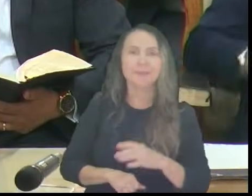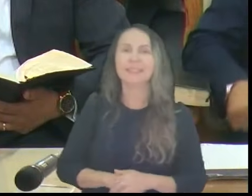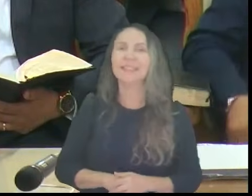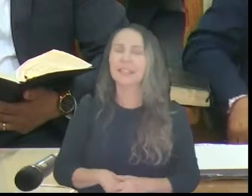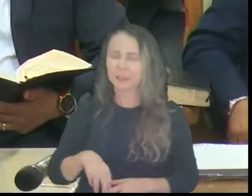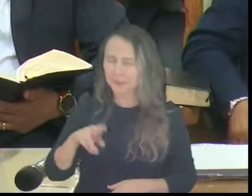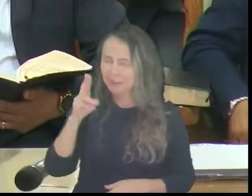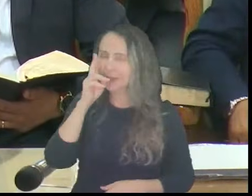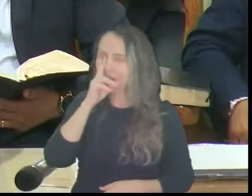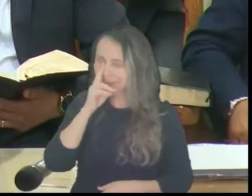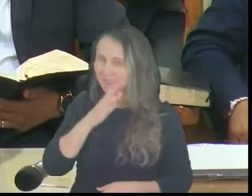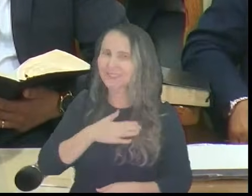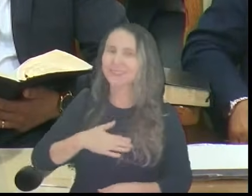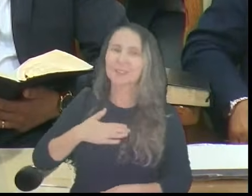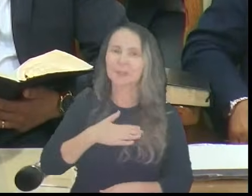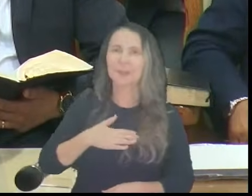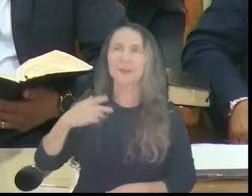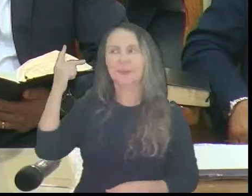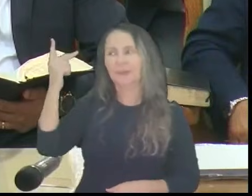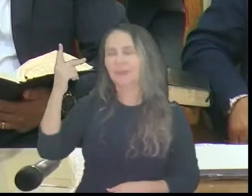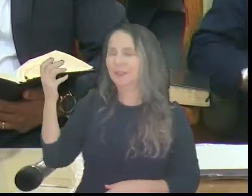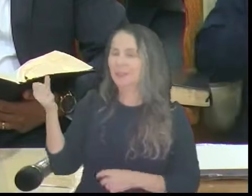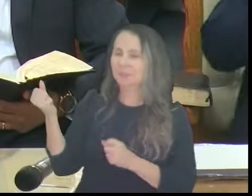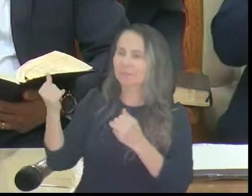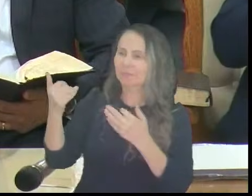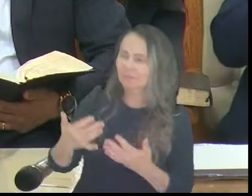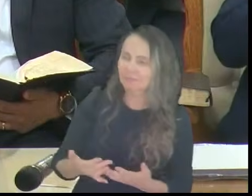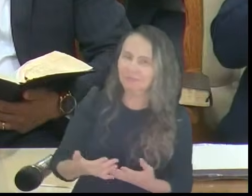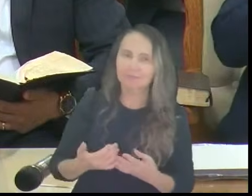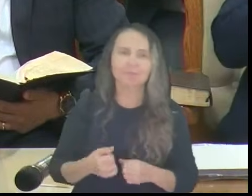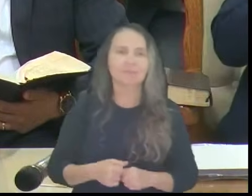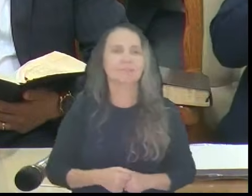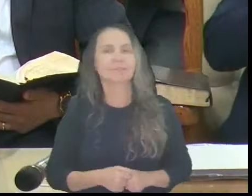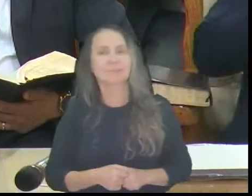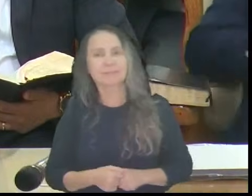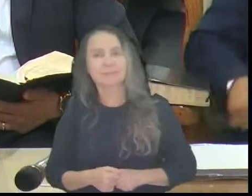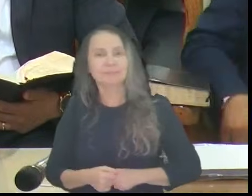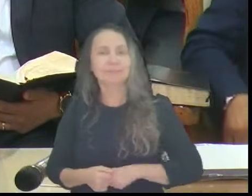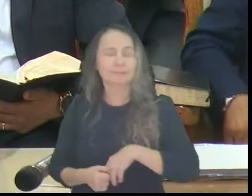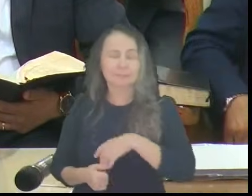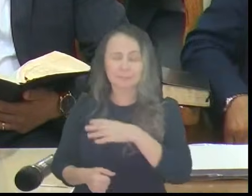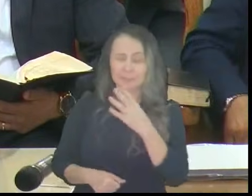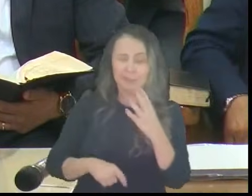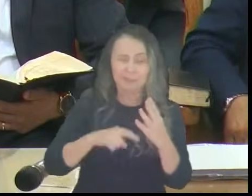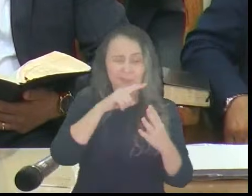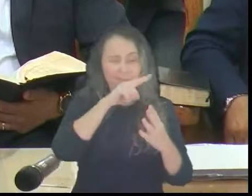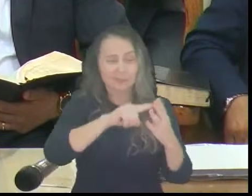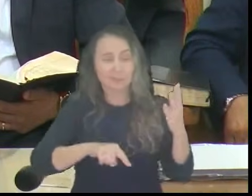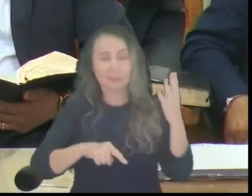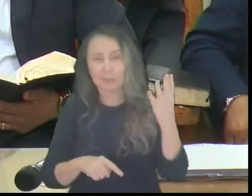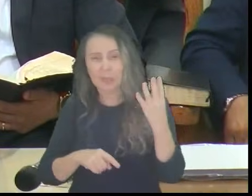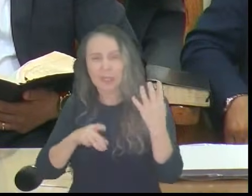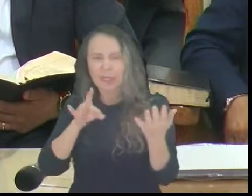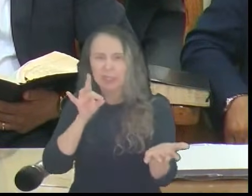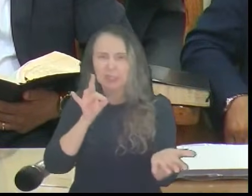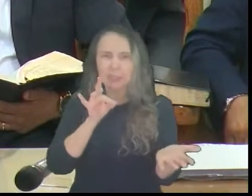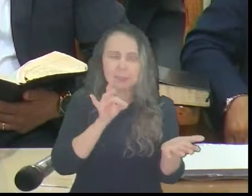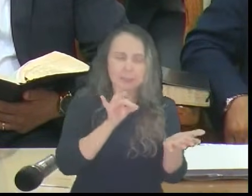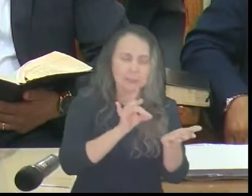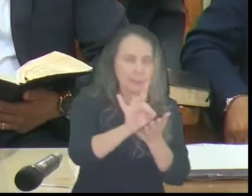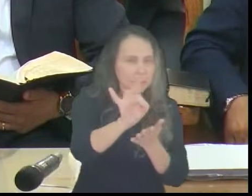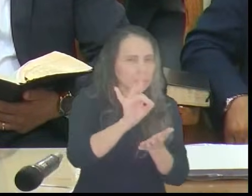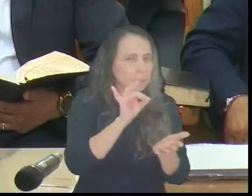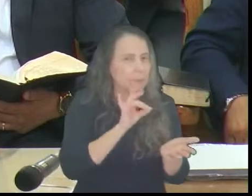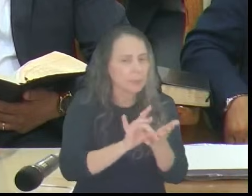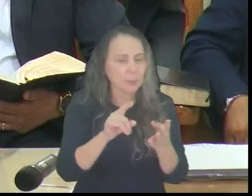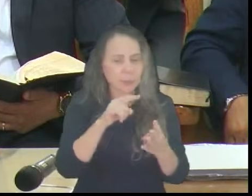história, né, irmão? Ó, irmão, Caifás e Anás estavam lá virados no cão. E o tal de João e o tal